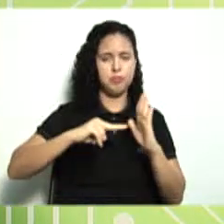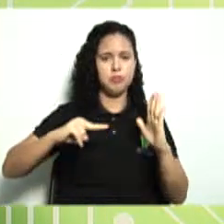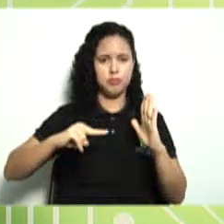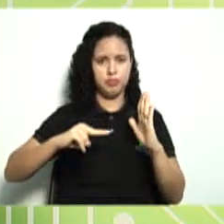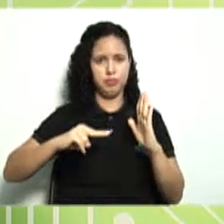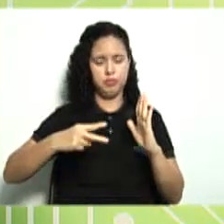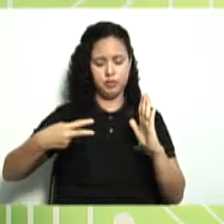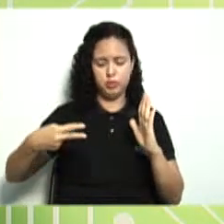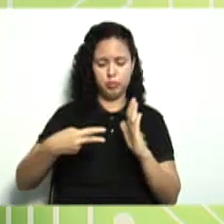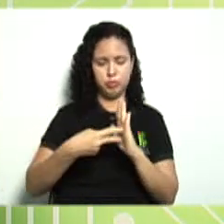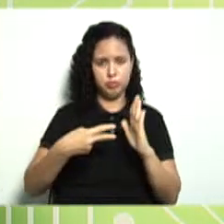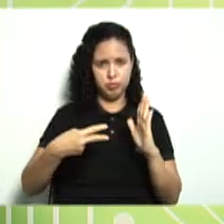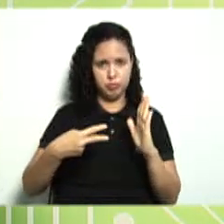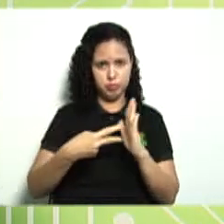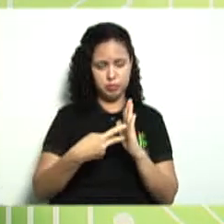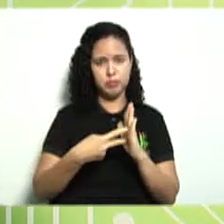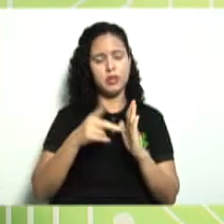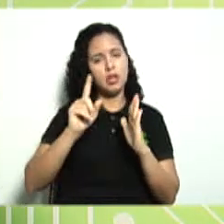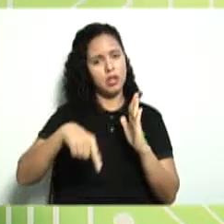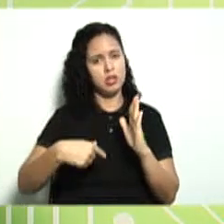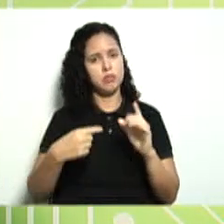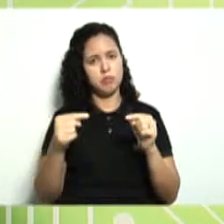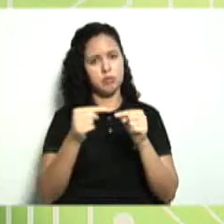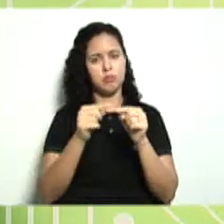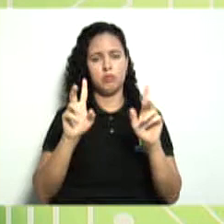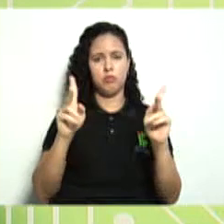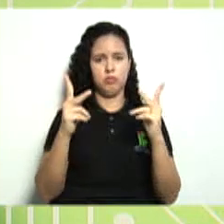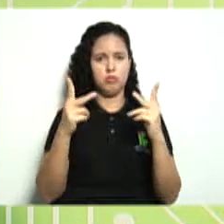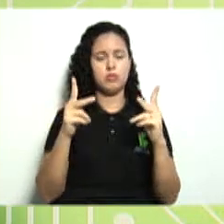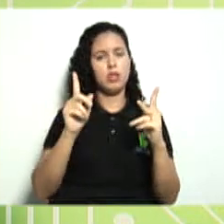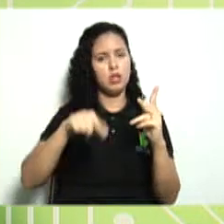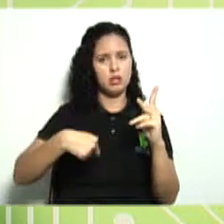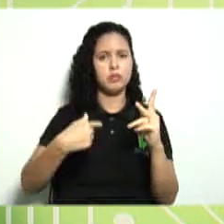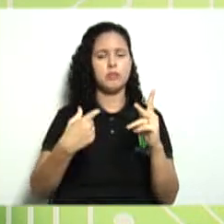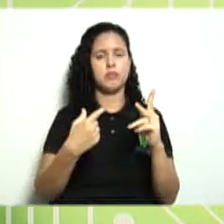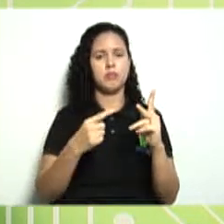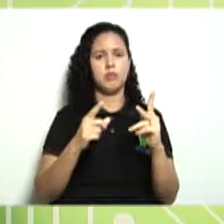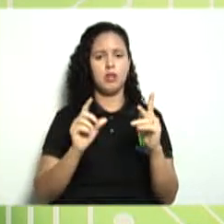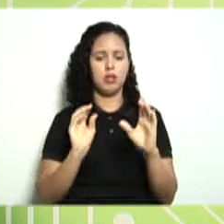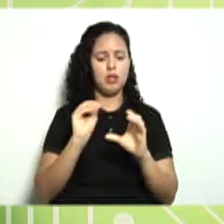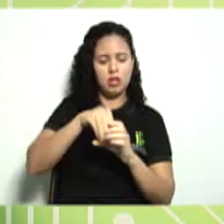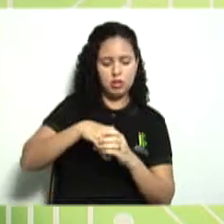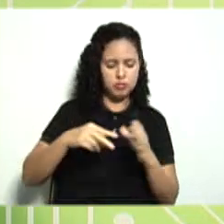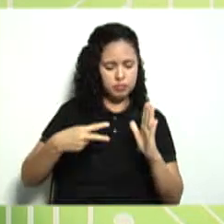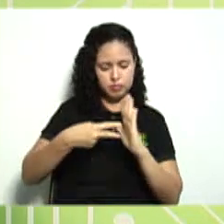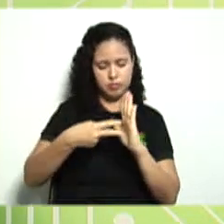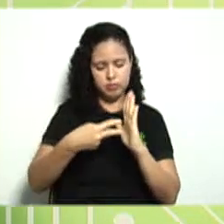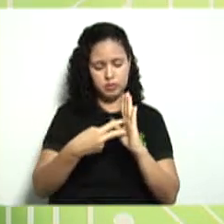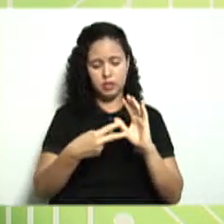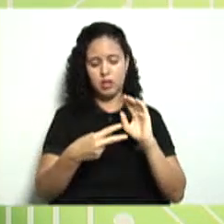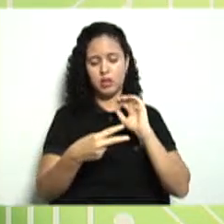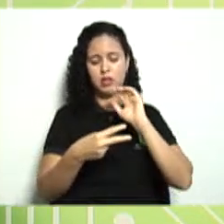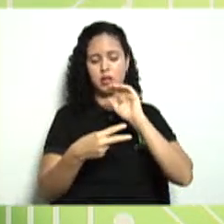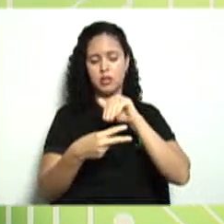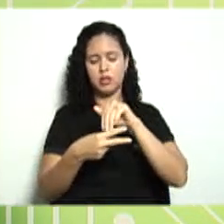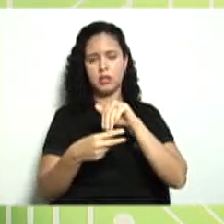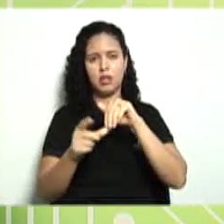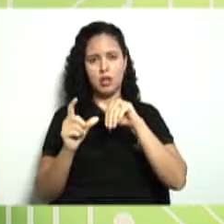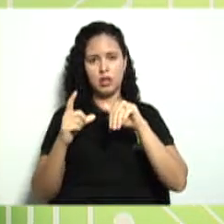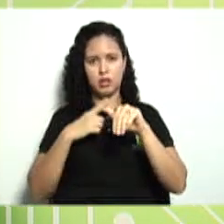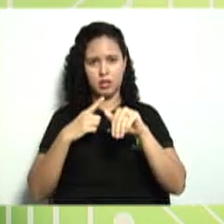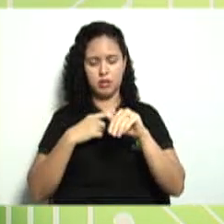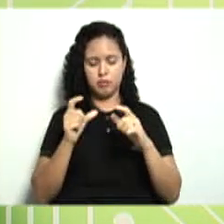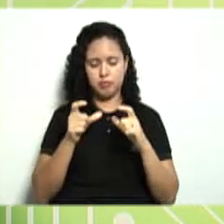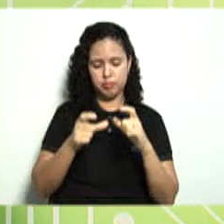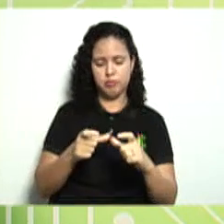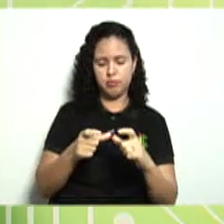hardware? Por que é um hardware? Porque sim, é um conjunto de componentes. Tem uma placa lá dentro que vai fazer essa comunicação entre o software e o